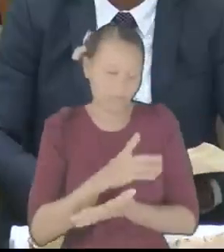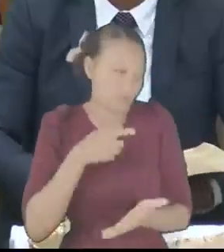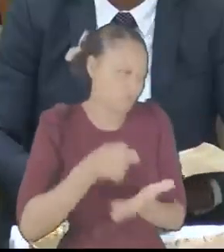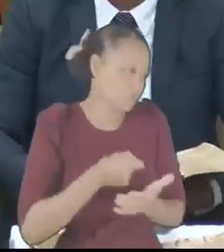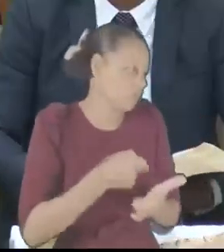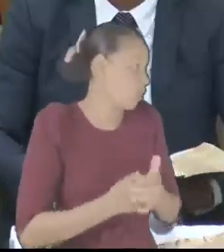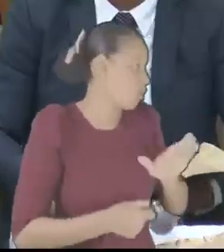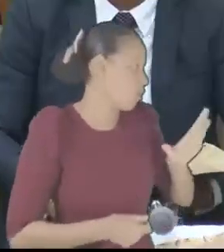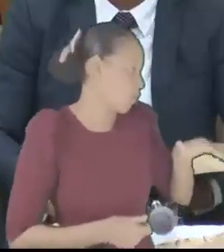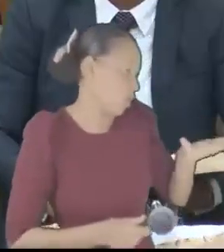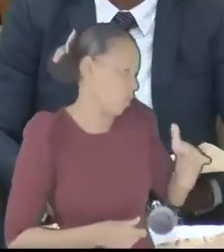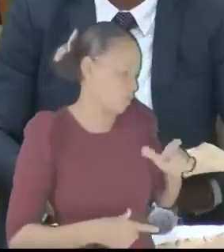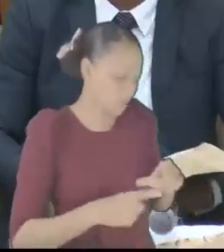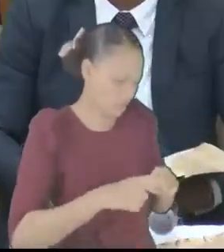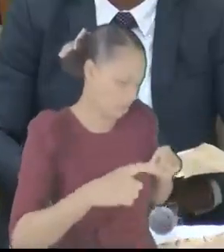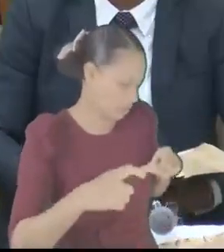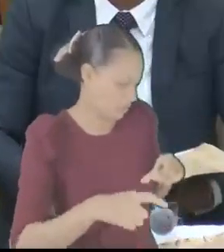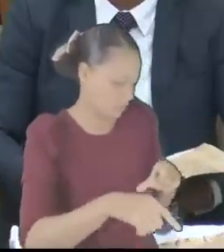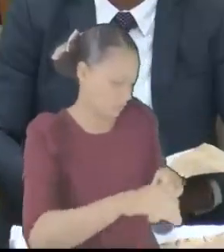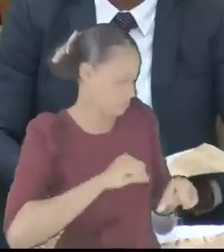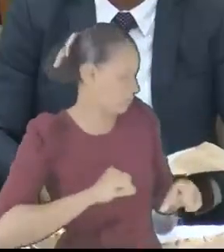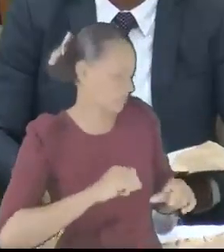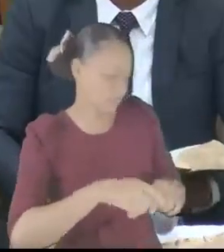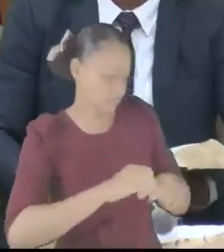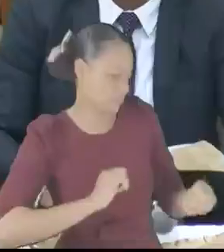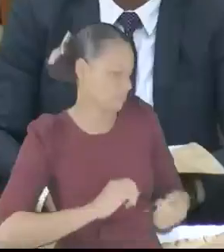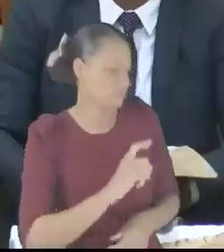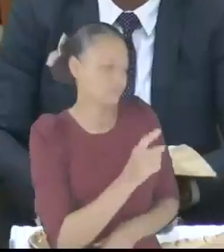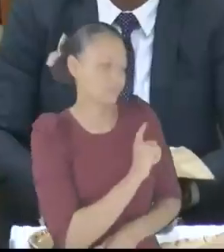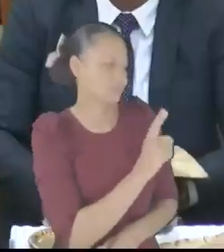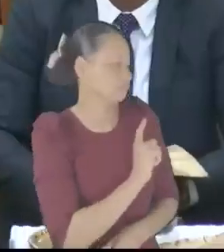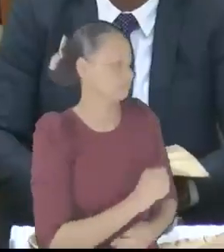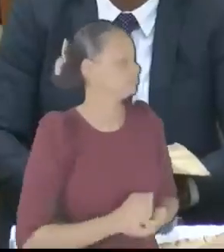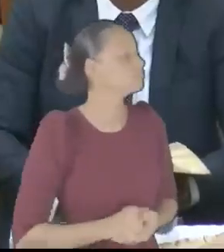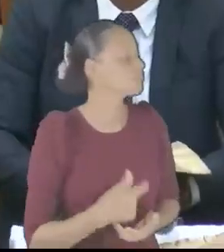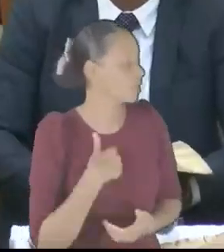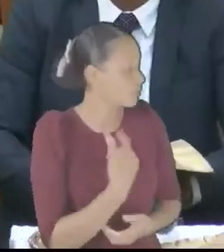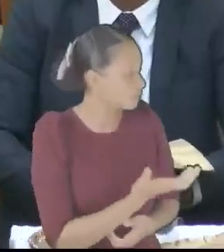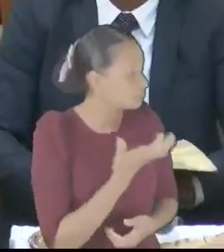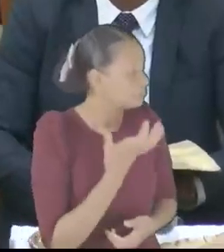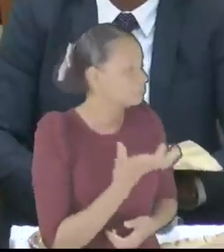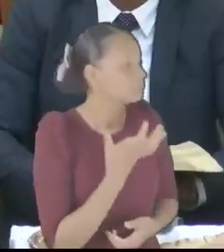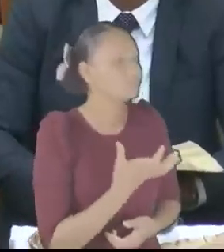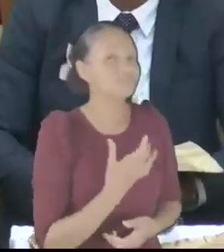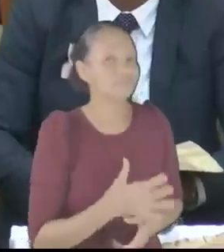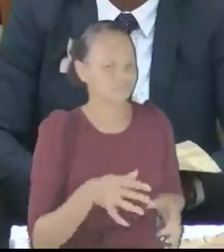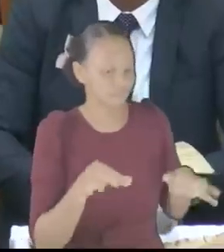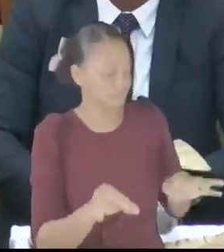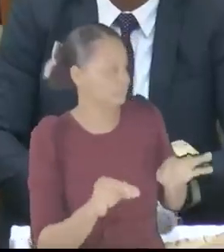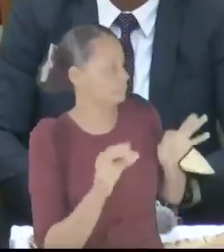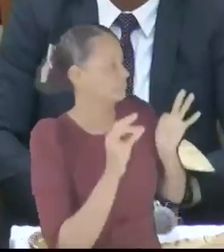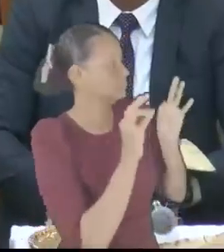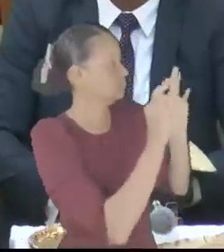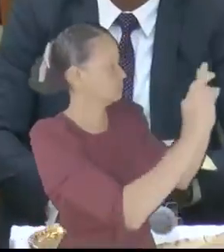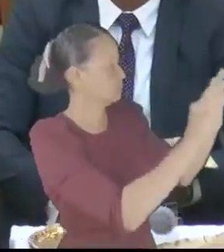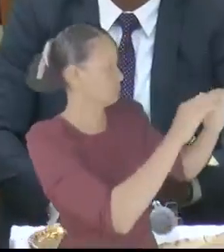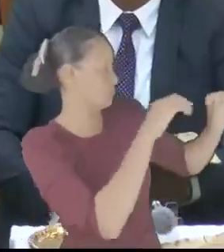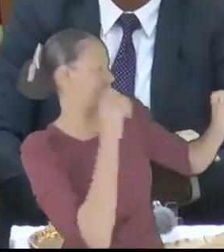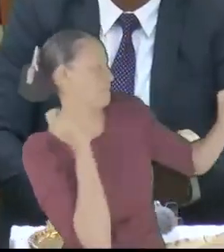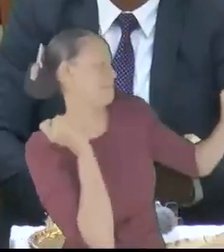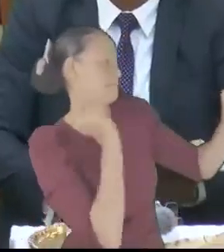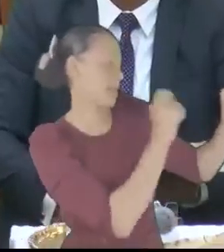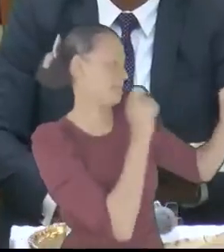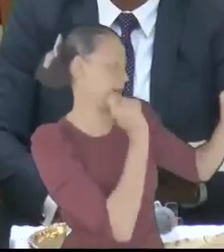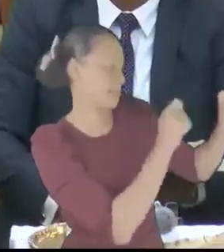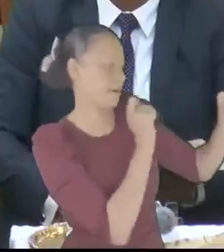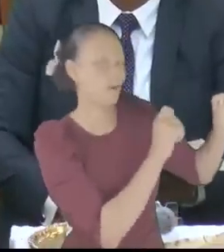não quero que você rasgue a minha cédula de dívida. Eu quero que você crave-a numa